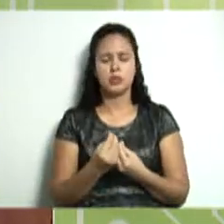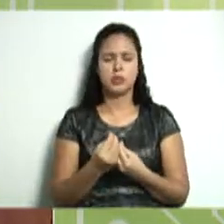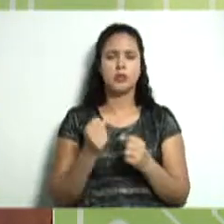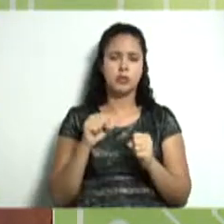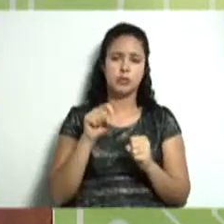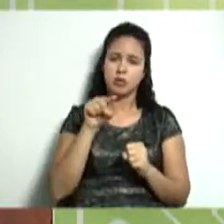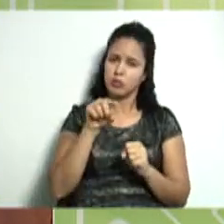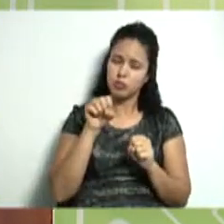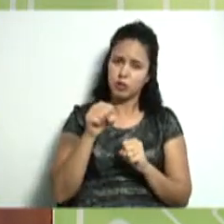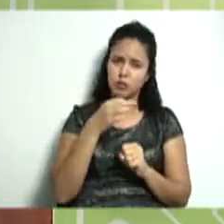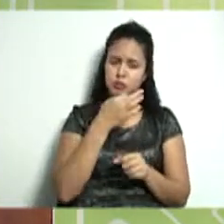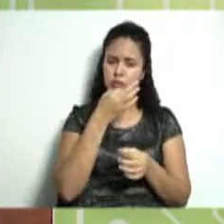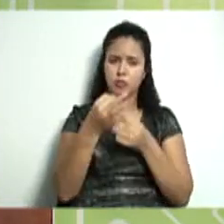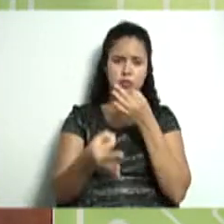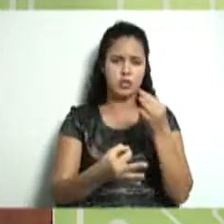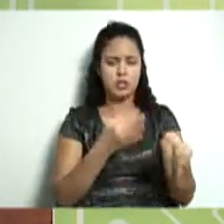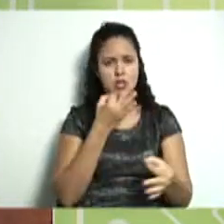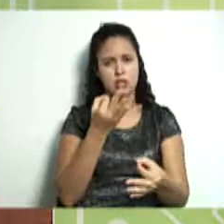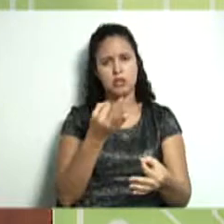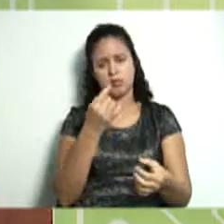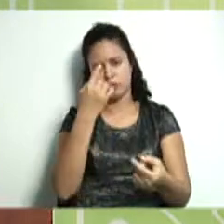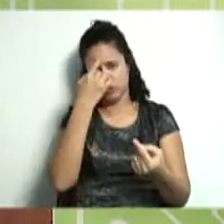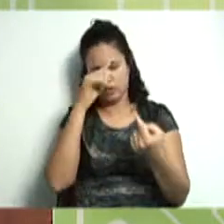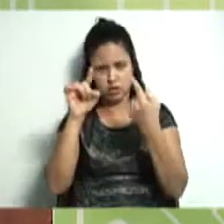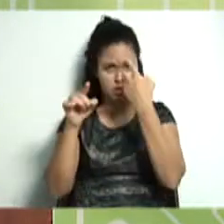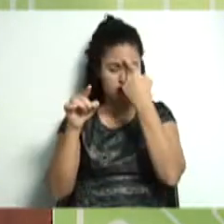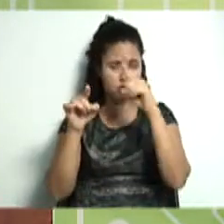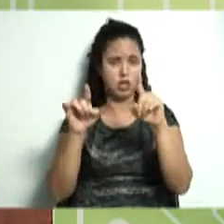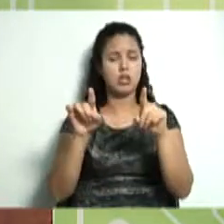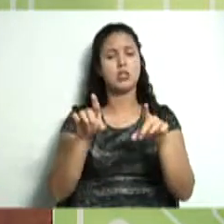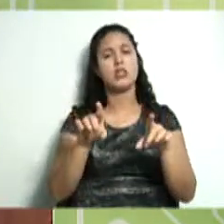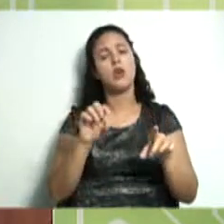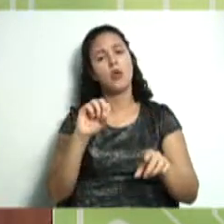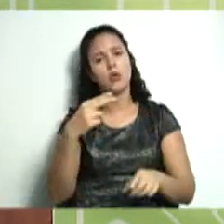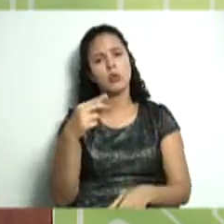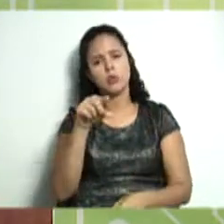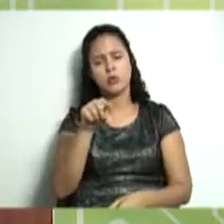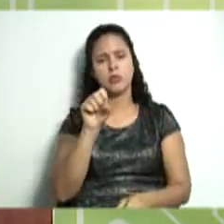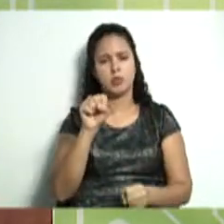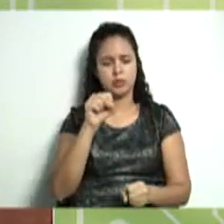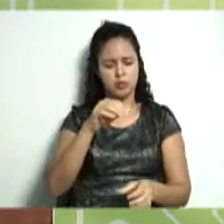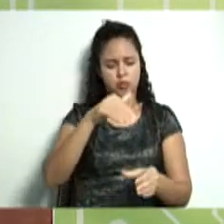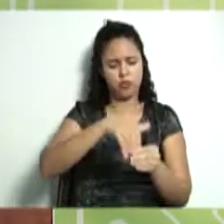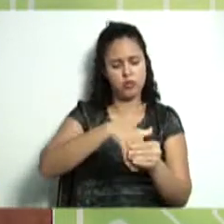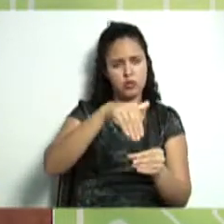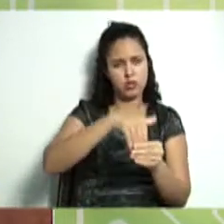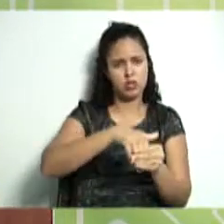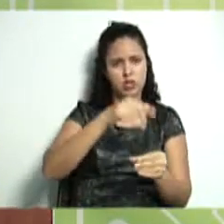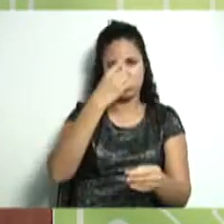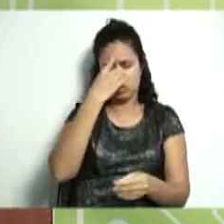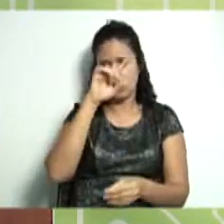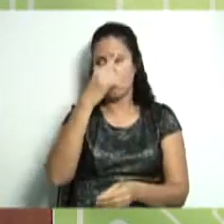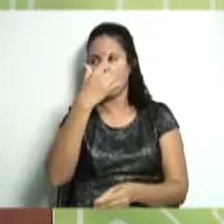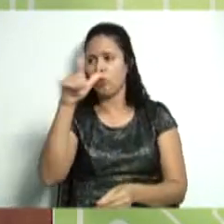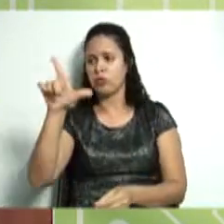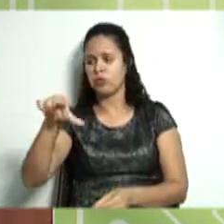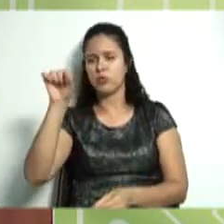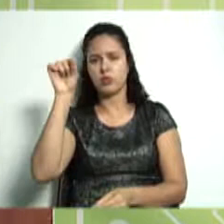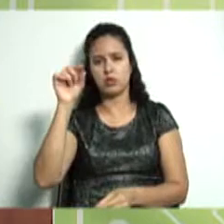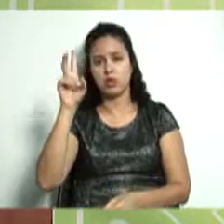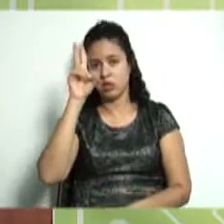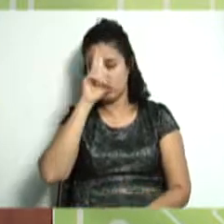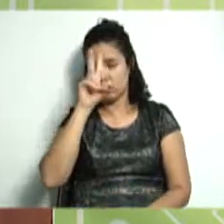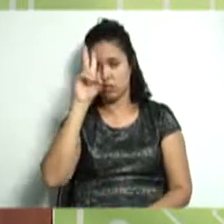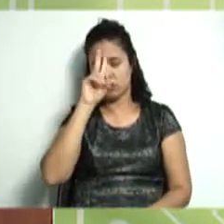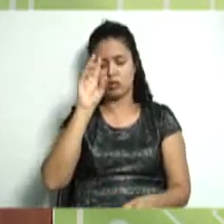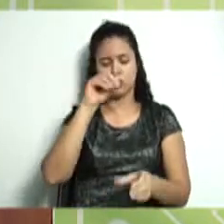sugerindo ideias, ou você vai também participar votando em ideias de outras pessoas. Lembre-se,